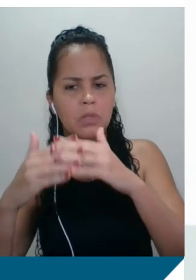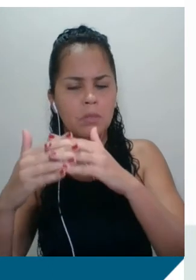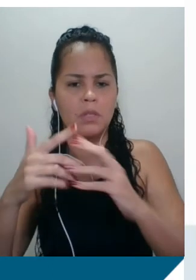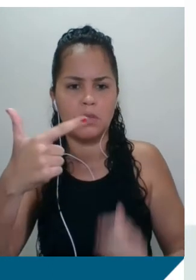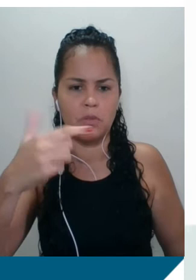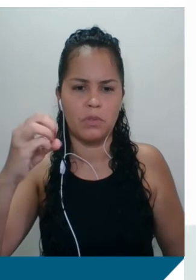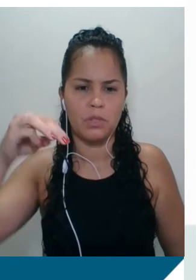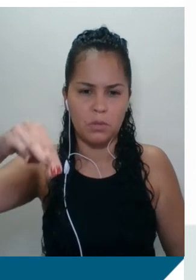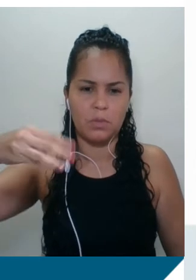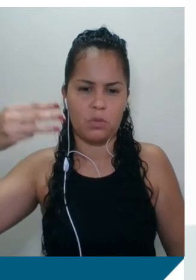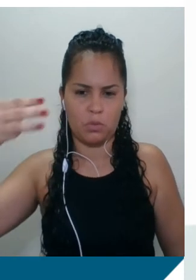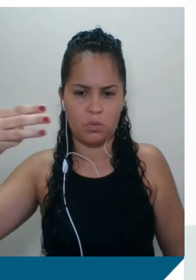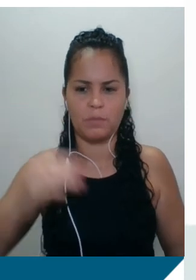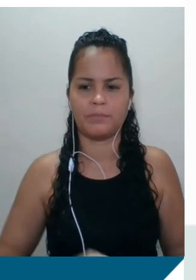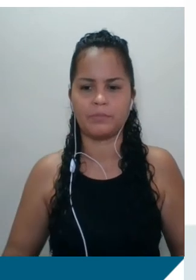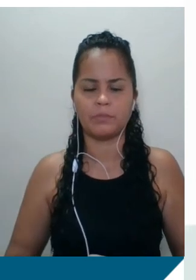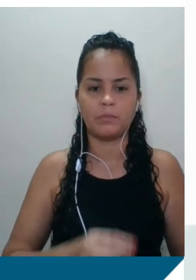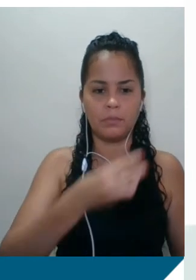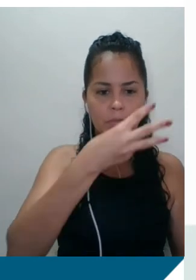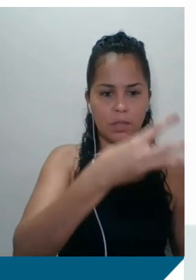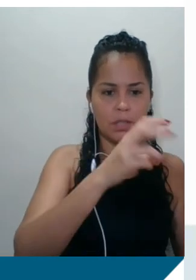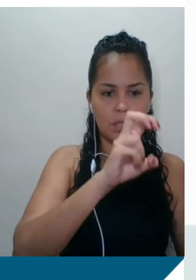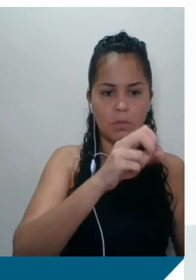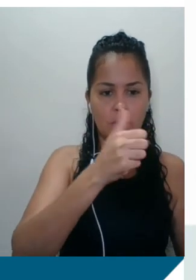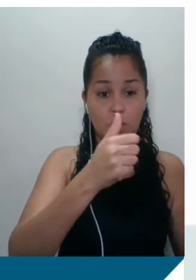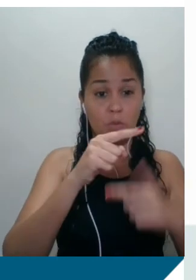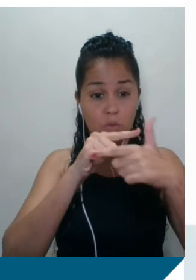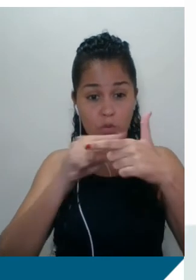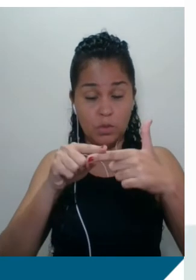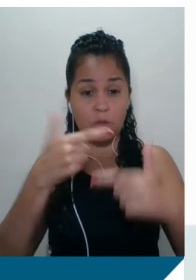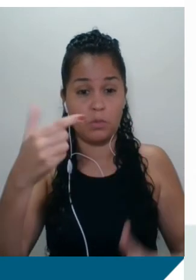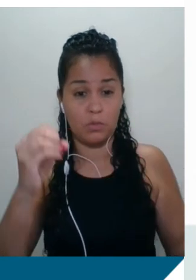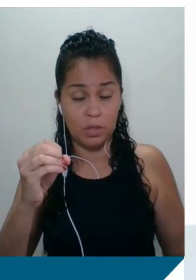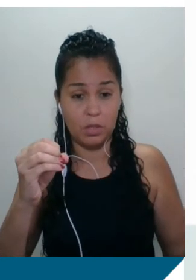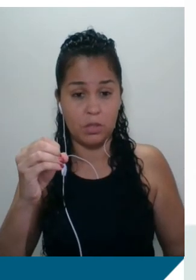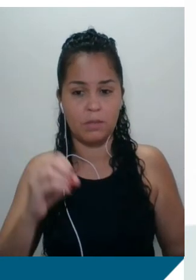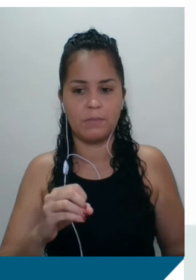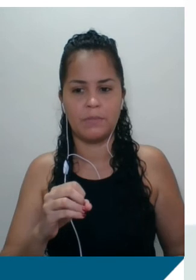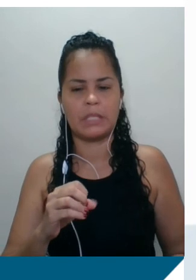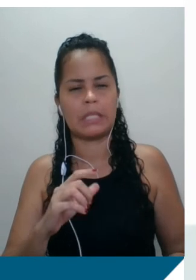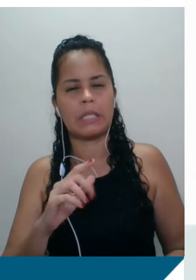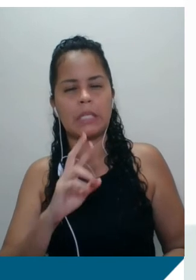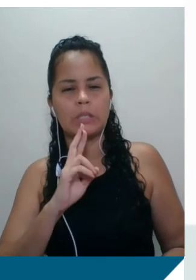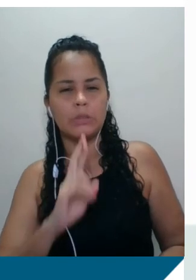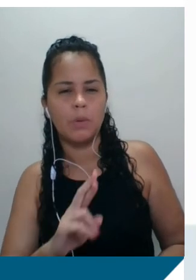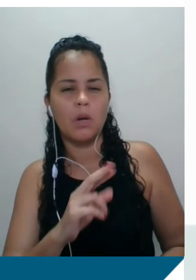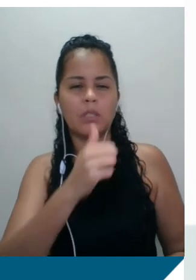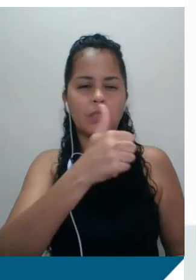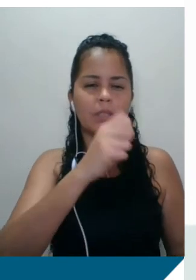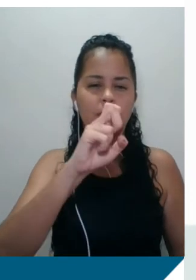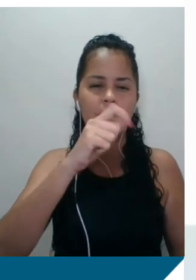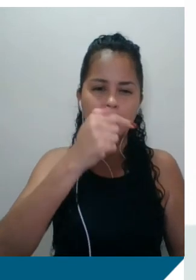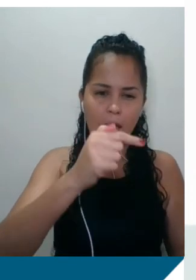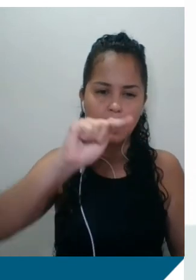cúbicos. Então, vai ser 351 dividido por 20. Esse número não vai dar inteiro. Quando a gente